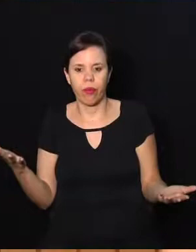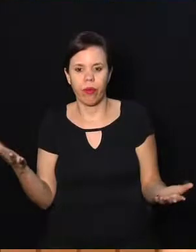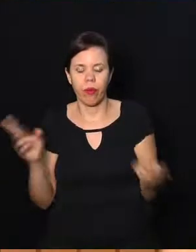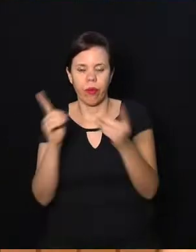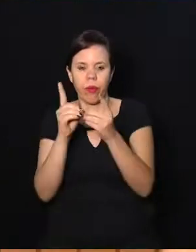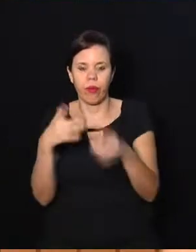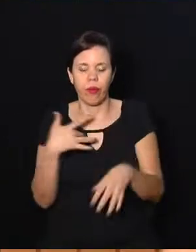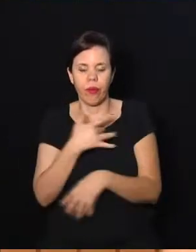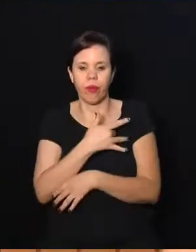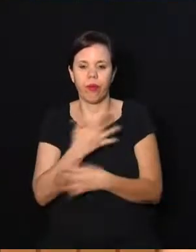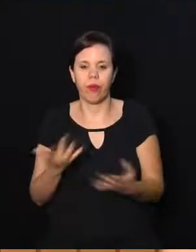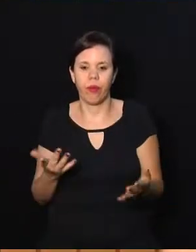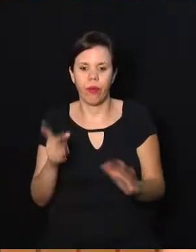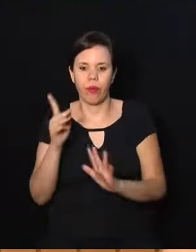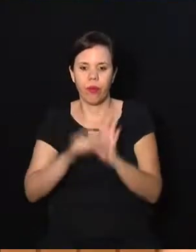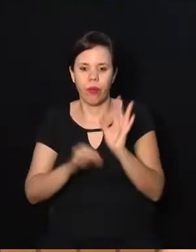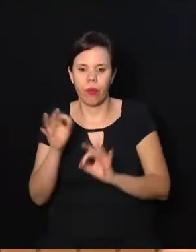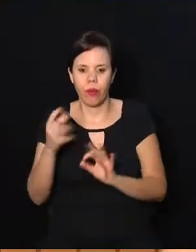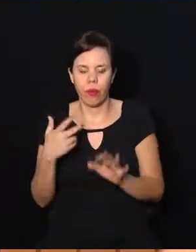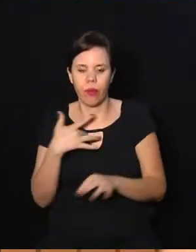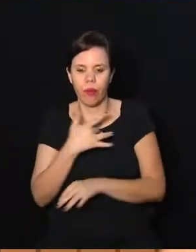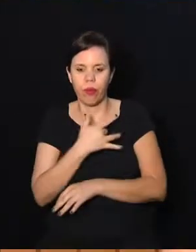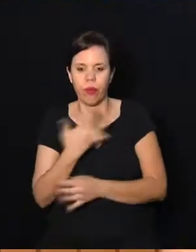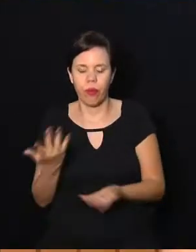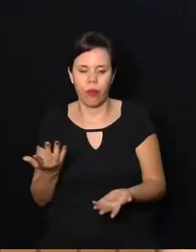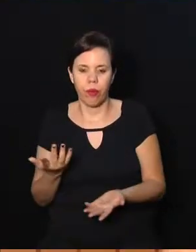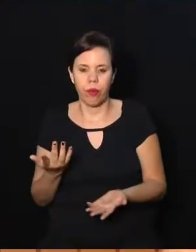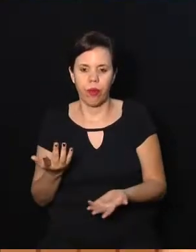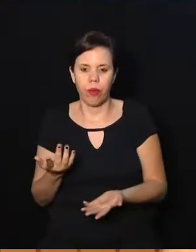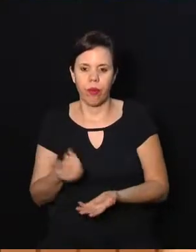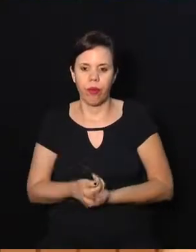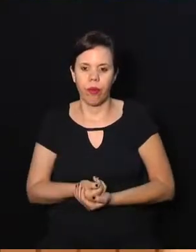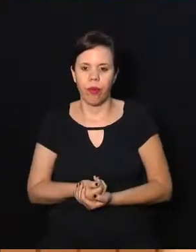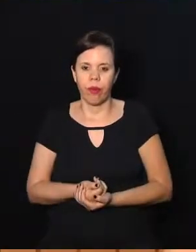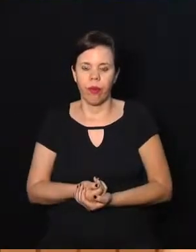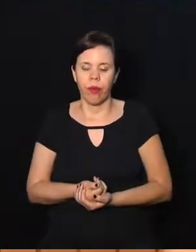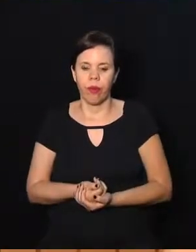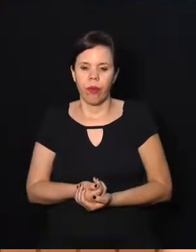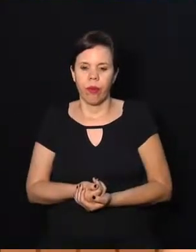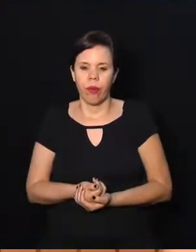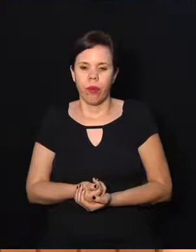assistência à saúde, esse plano de saúde? Então, lembrava também que em bioética